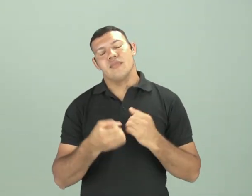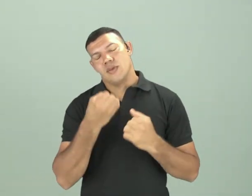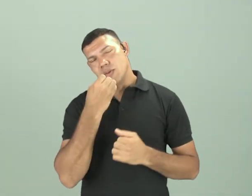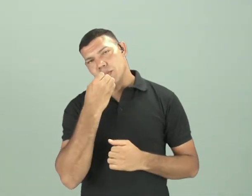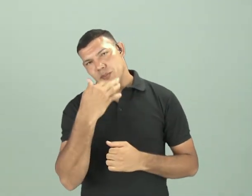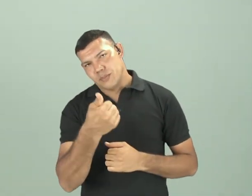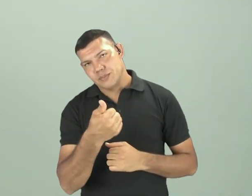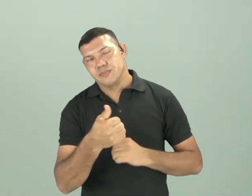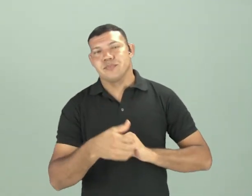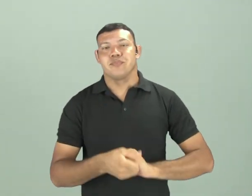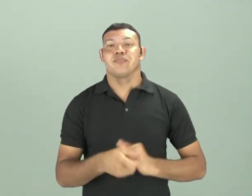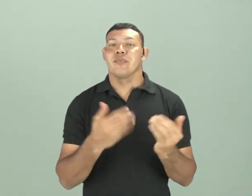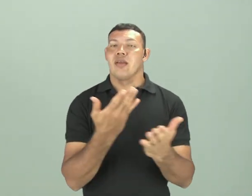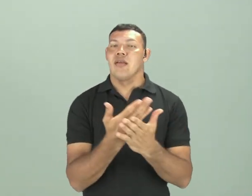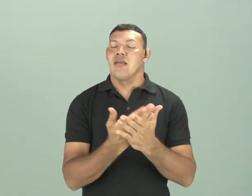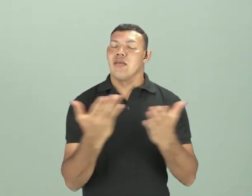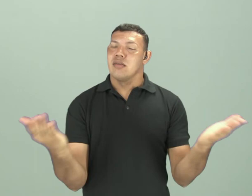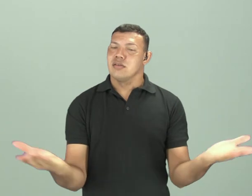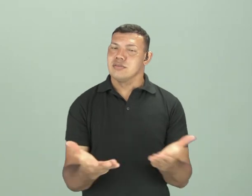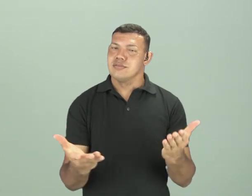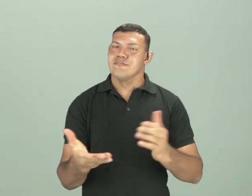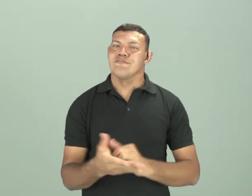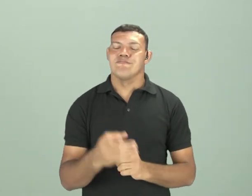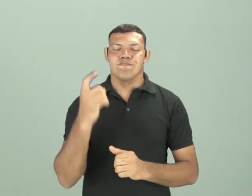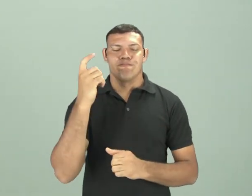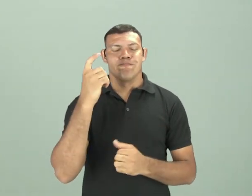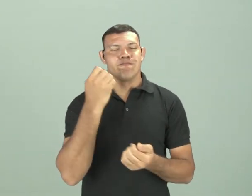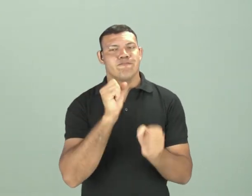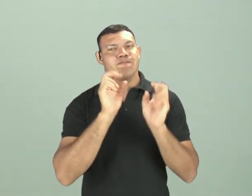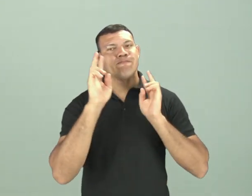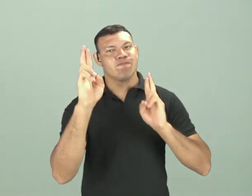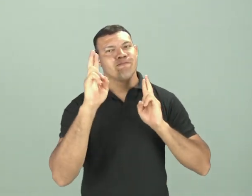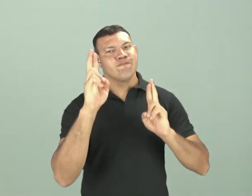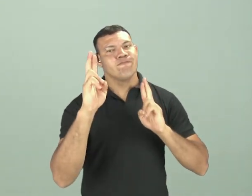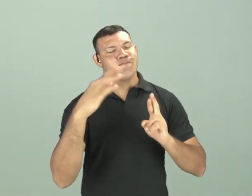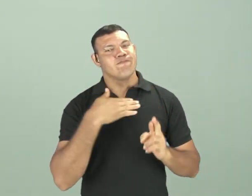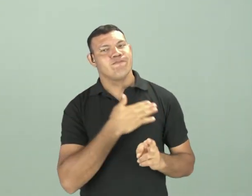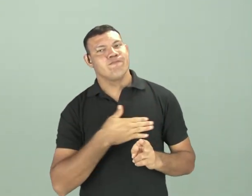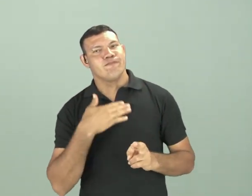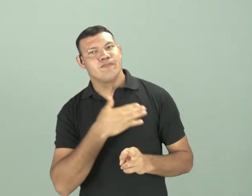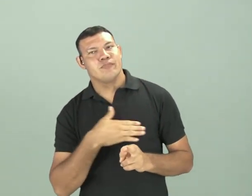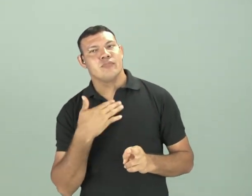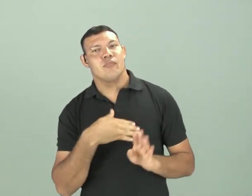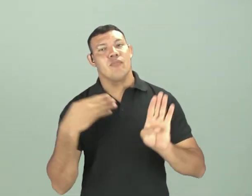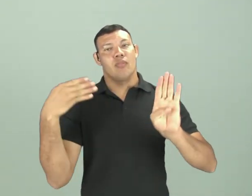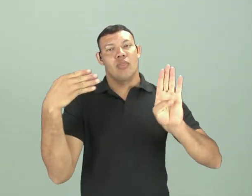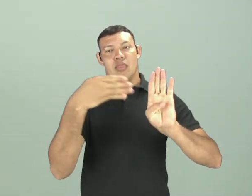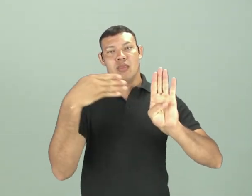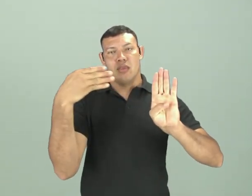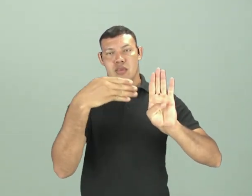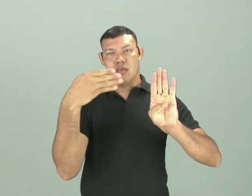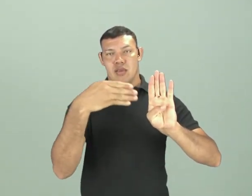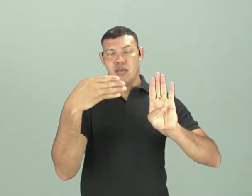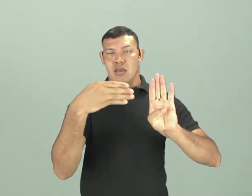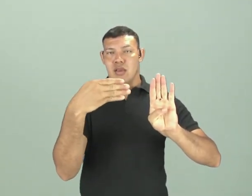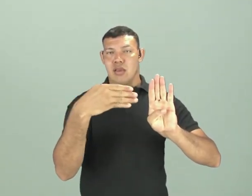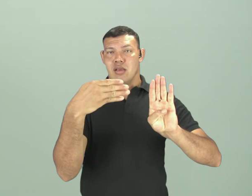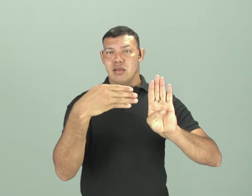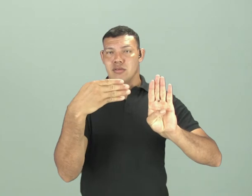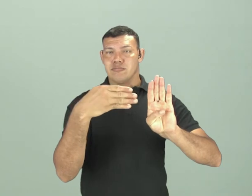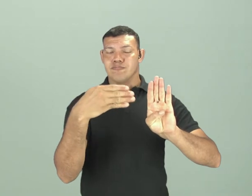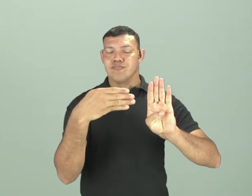Muito bem, essa foi a aula de hoje. Espero que vocês tenham gostado. Vocês podem estar acessando essa aula